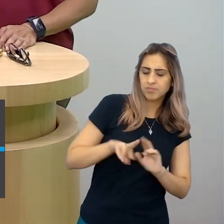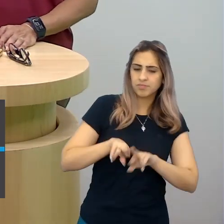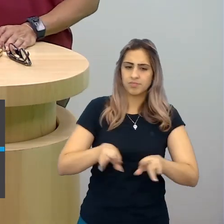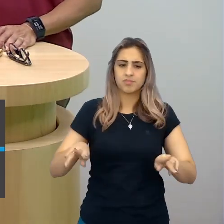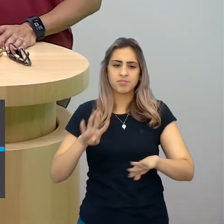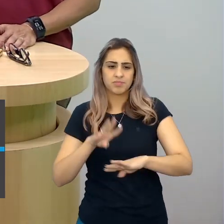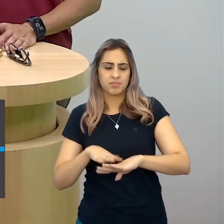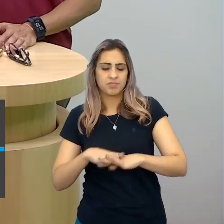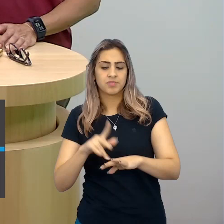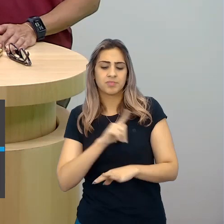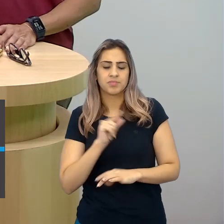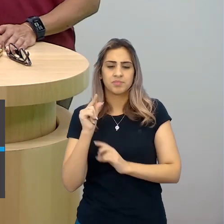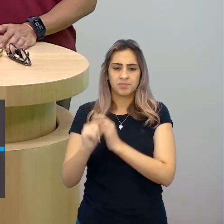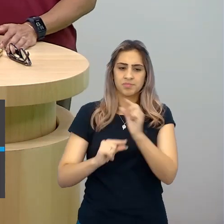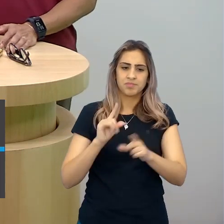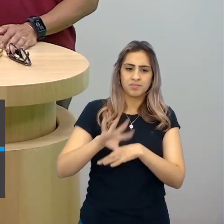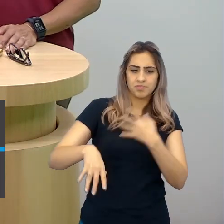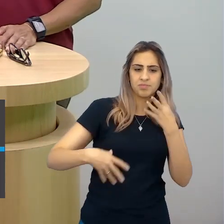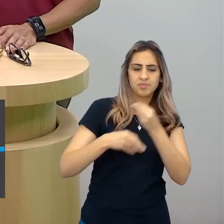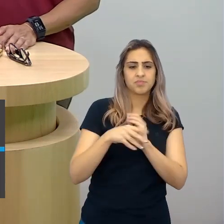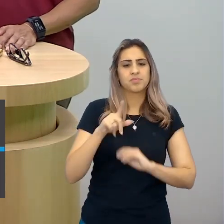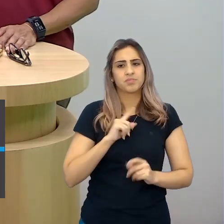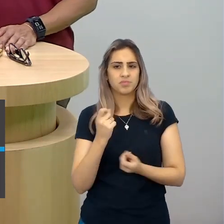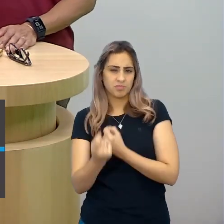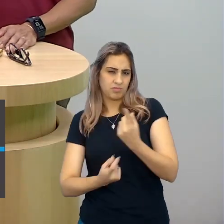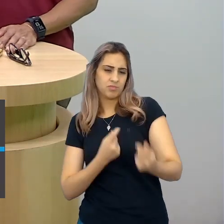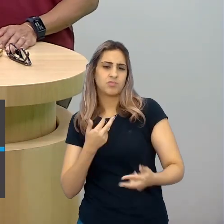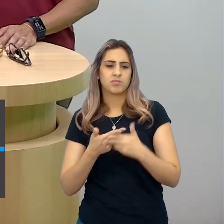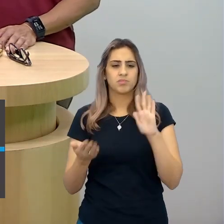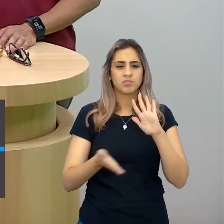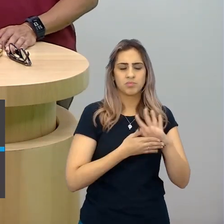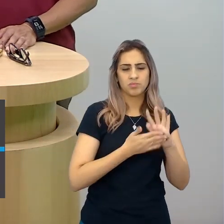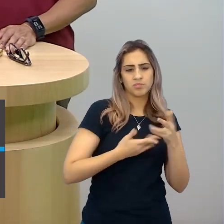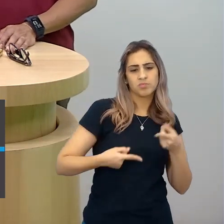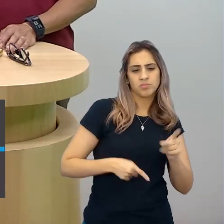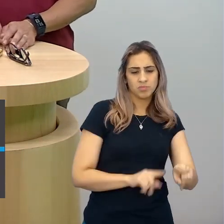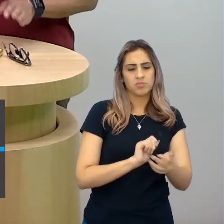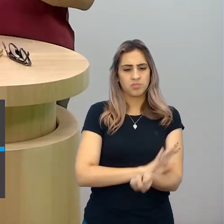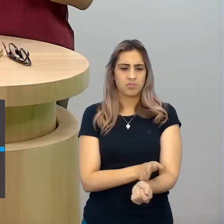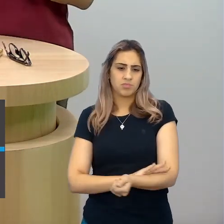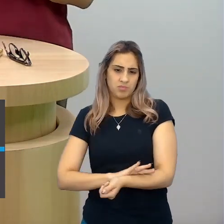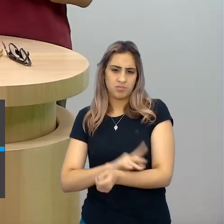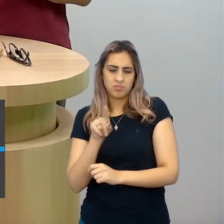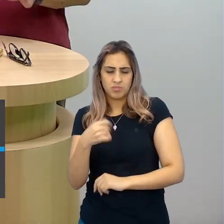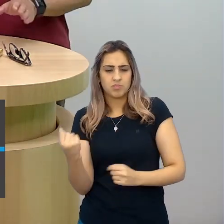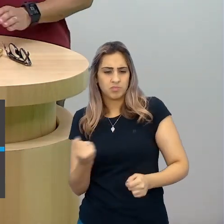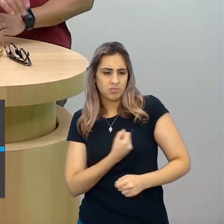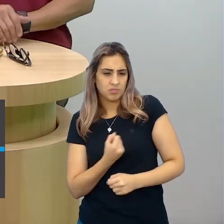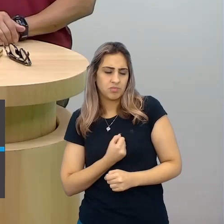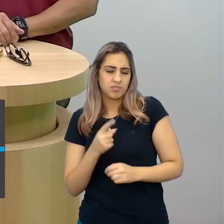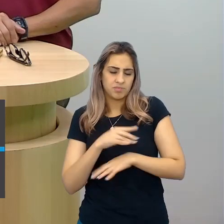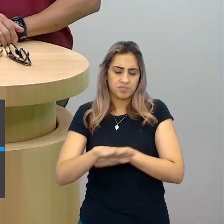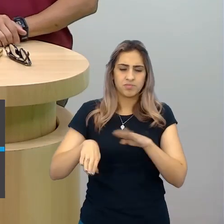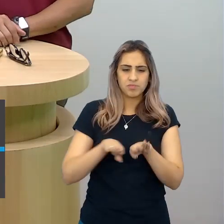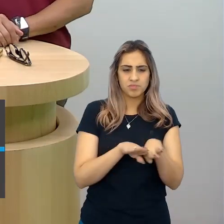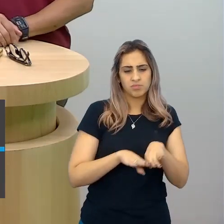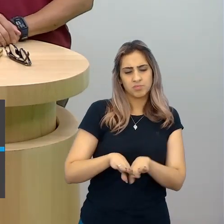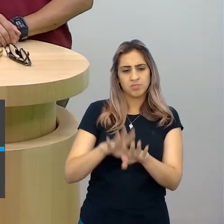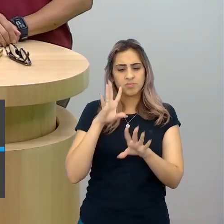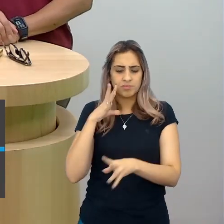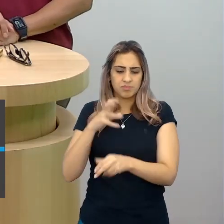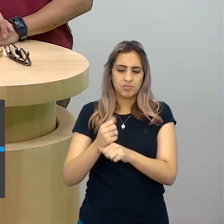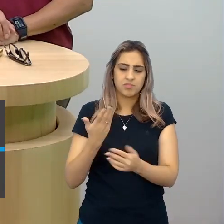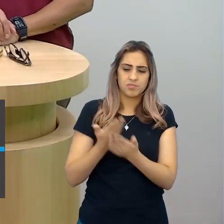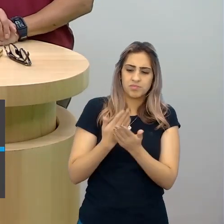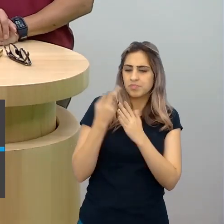gente que a matemática tem um pouquinho, uma pitadinha. Isso. Mas tem alguma coisa da pauta antirracista, certo? Sim, de alguma maneira, algo E aí você acha aí tema. nesse canal todas essas